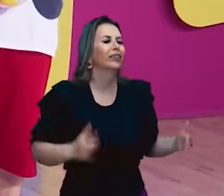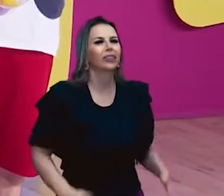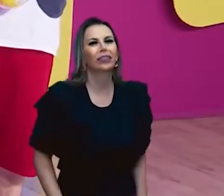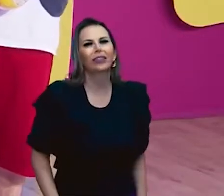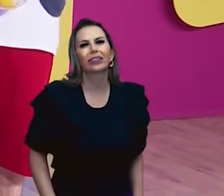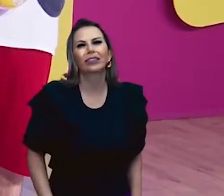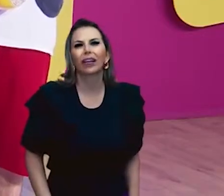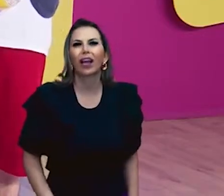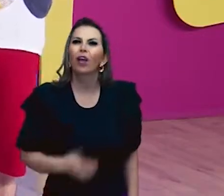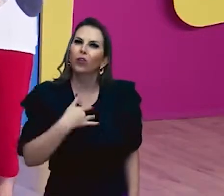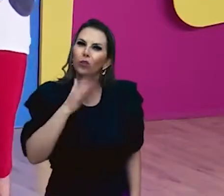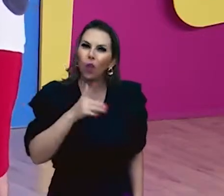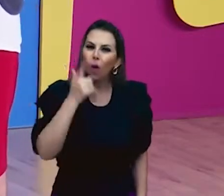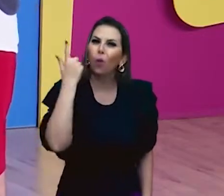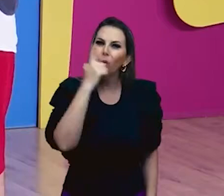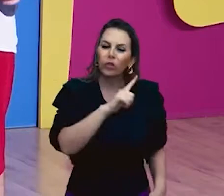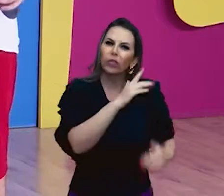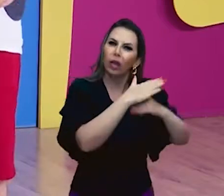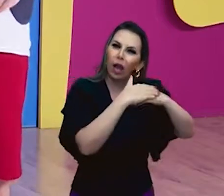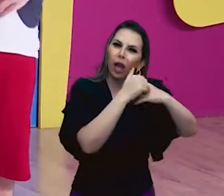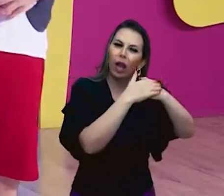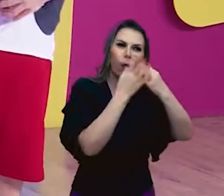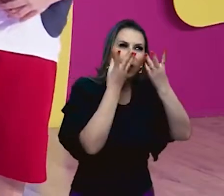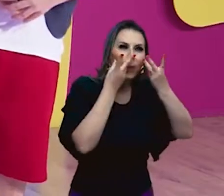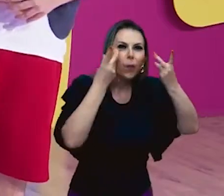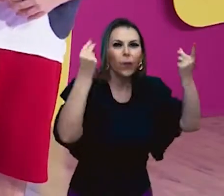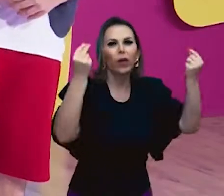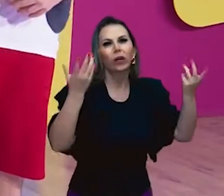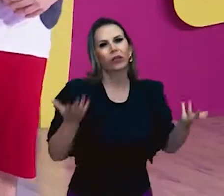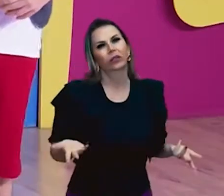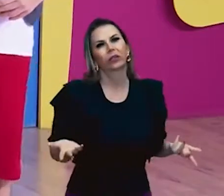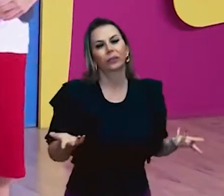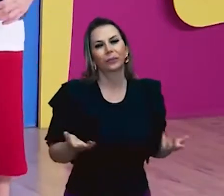Ah não, Juju, agora que eu tinha consolado a Duda.